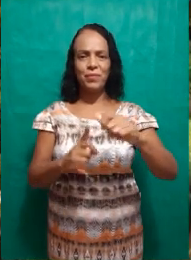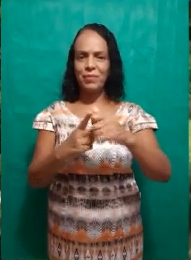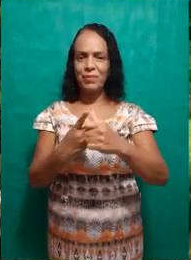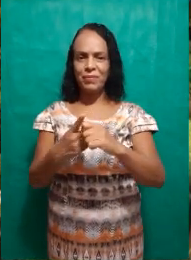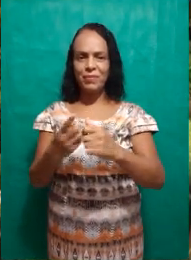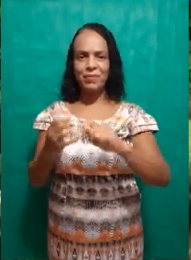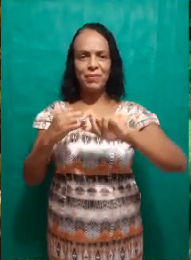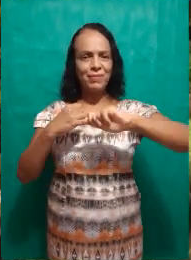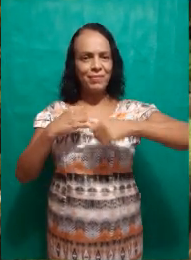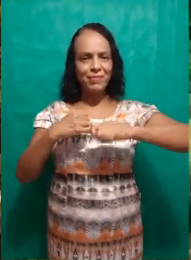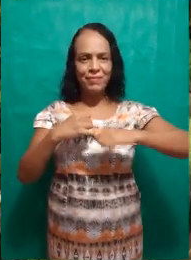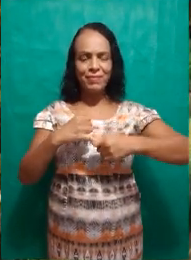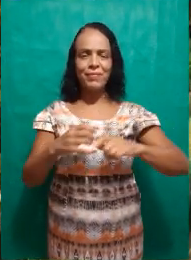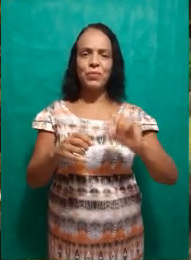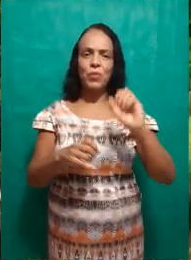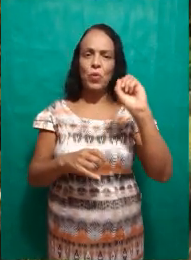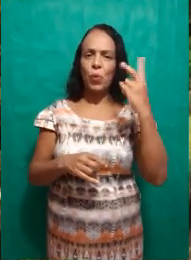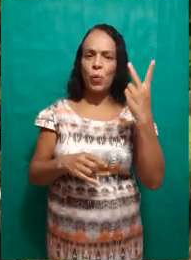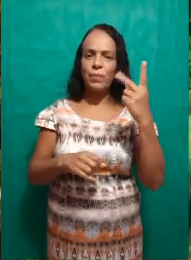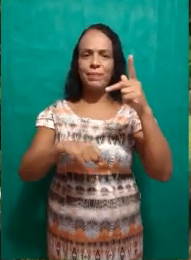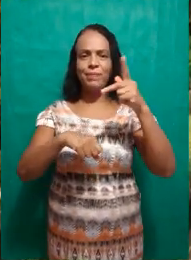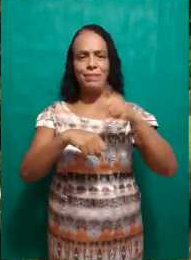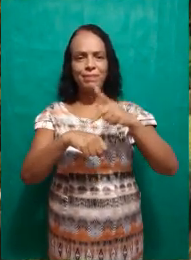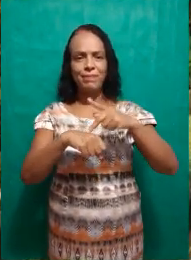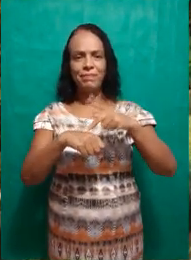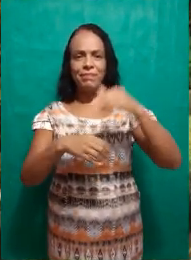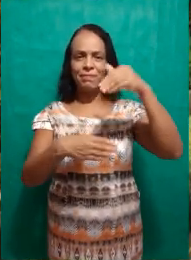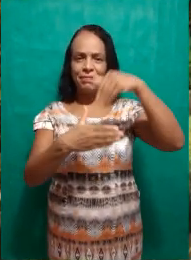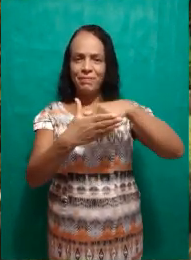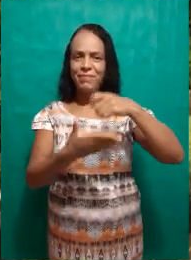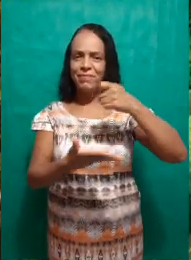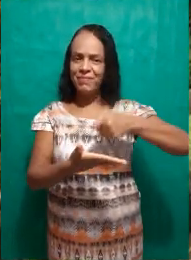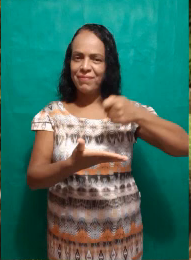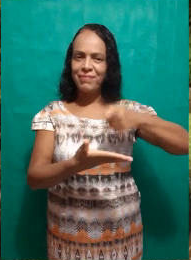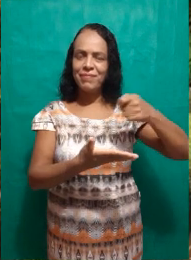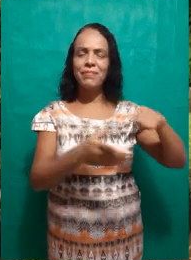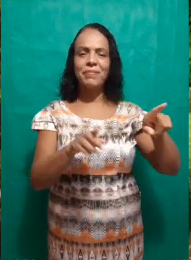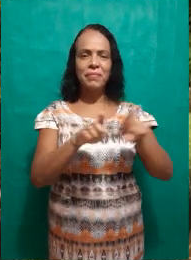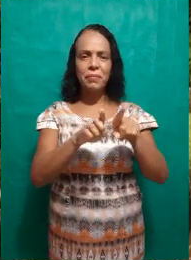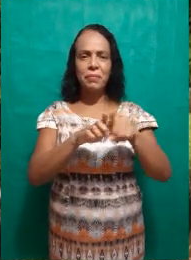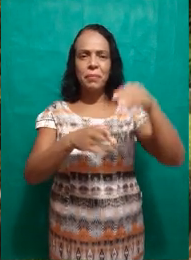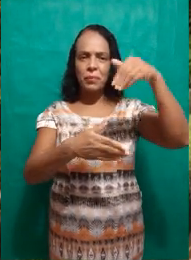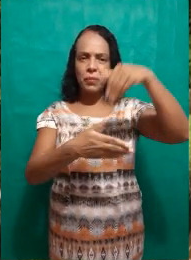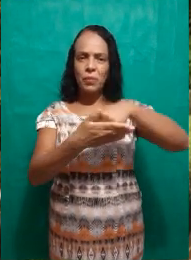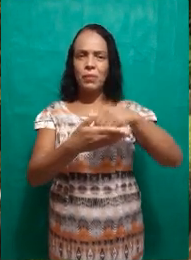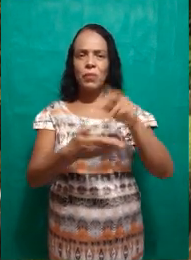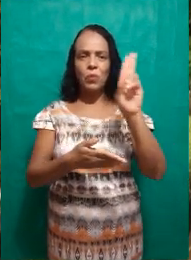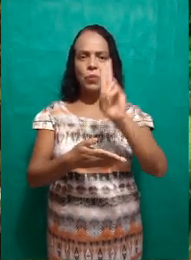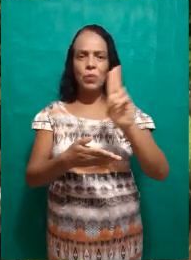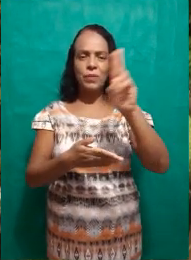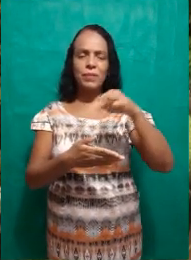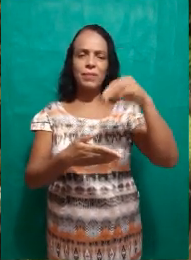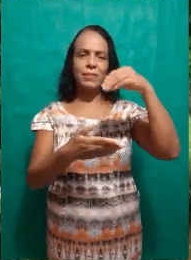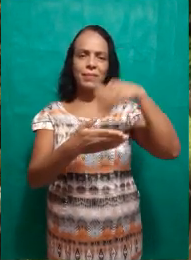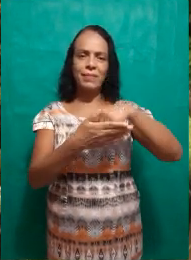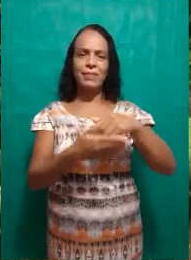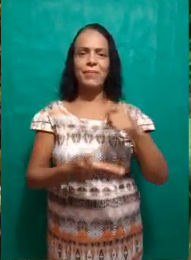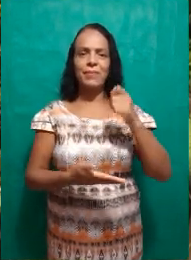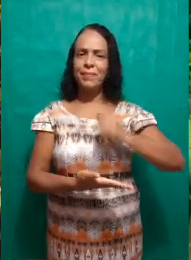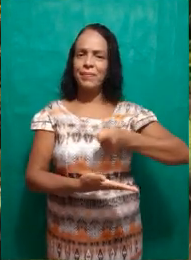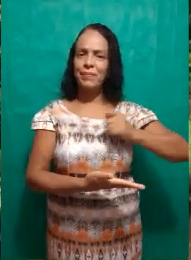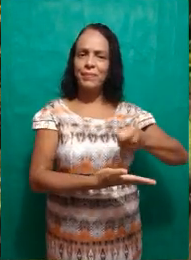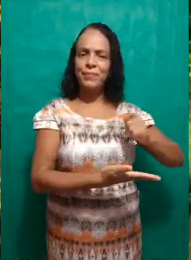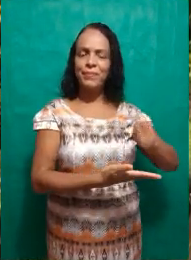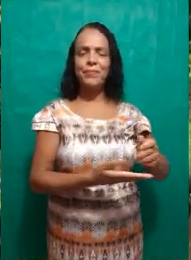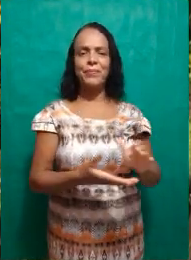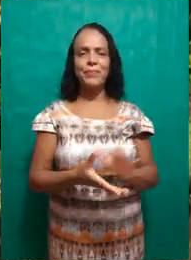a pissarra, que é essa pedrinha, né, foram também utilizadas, né,